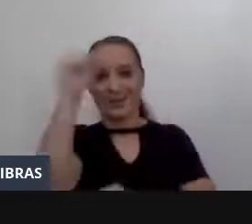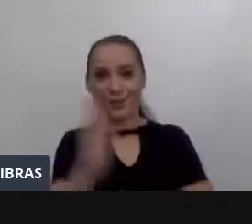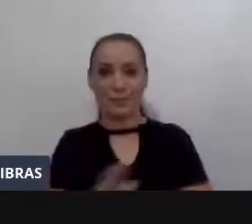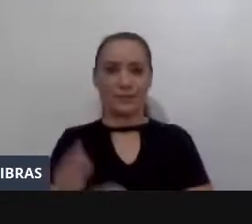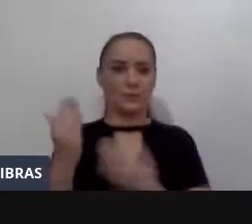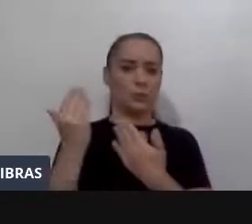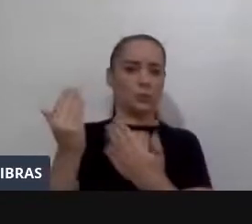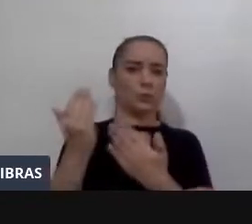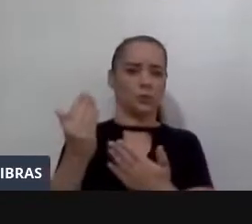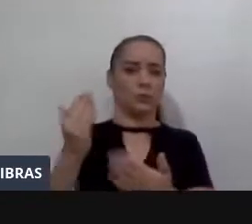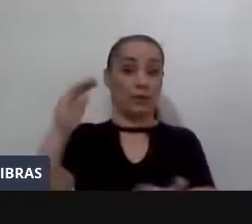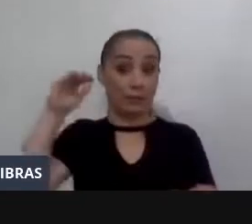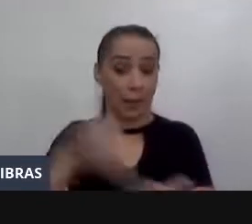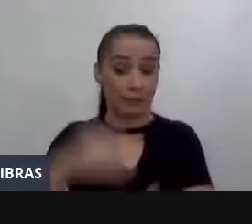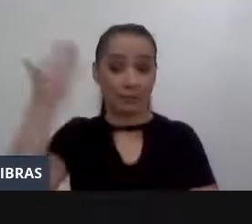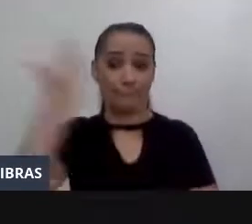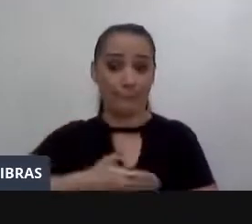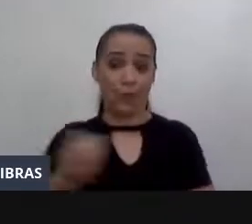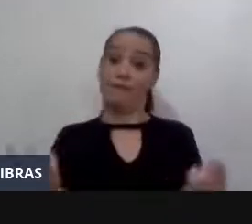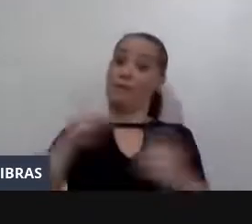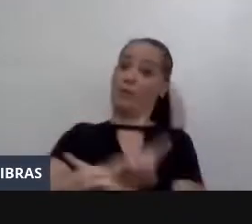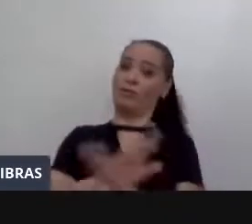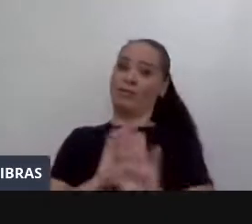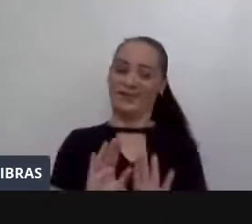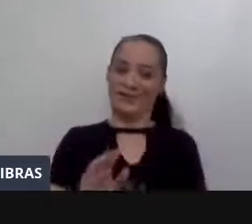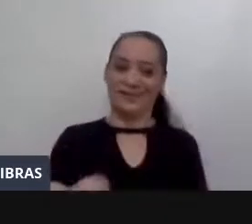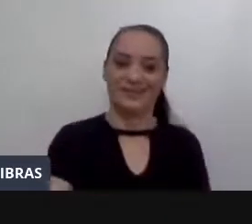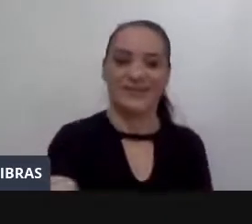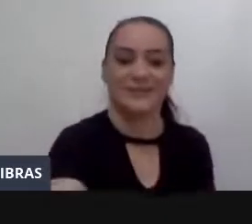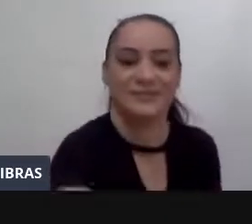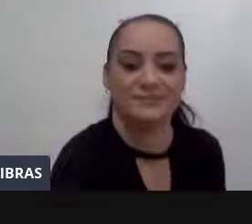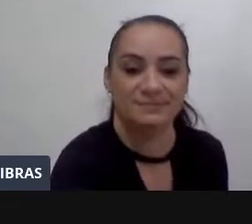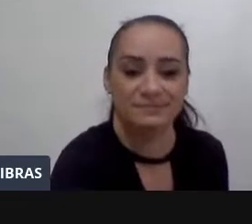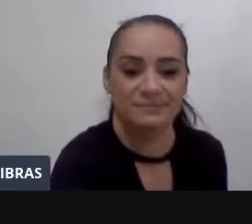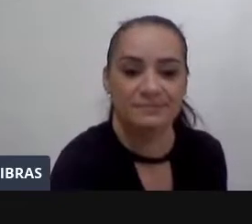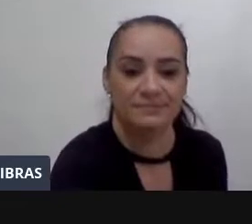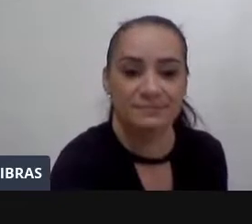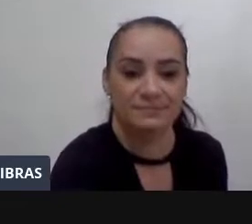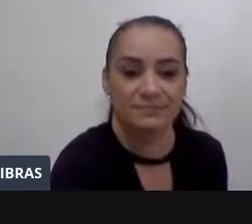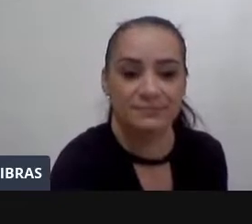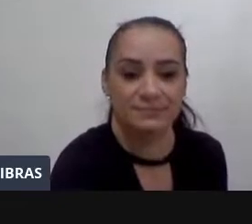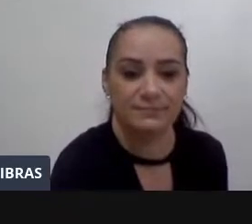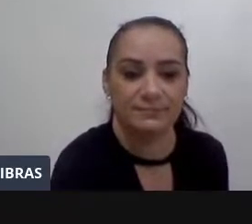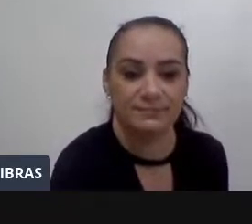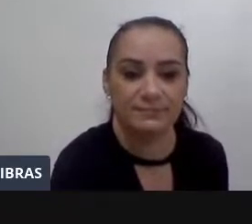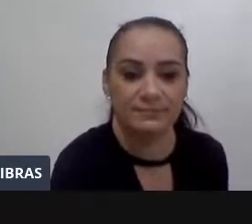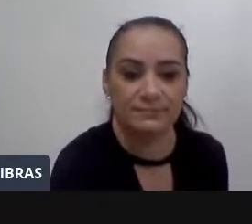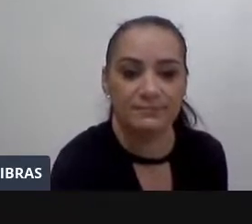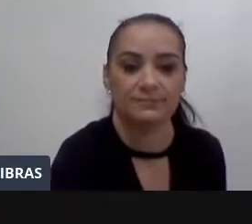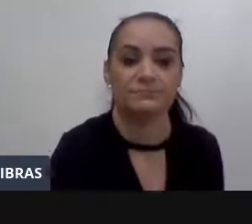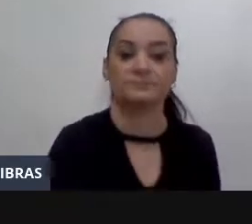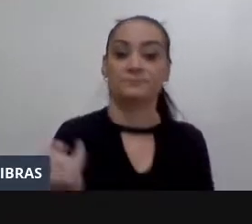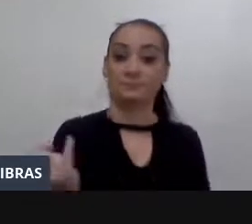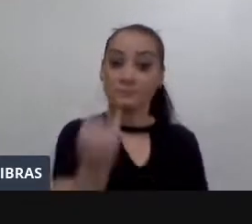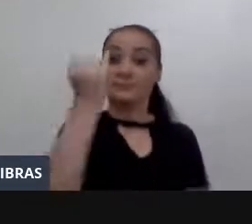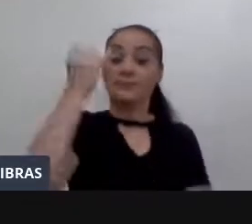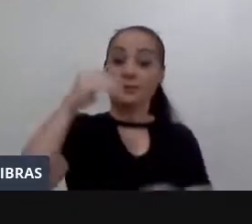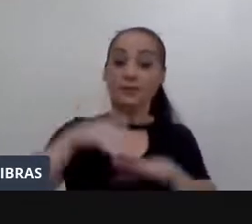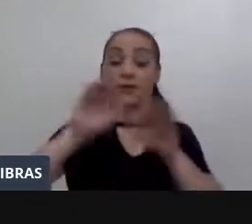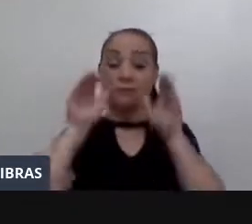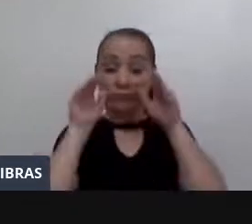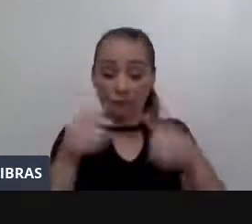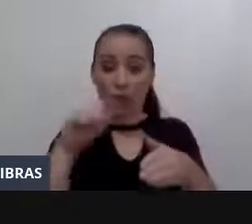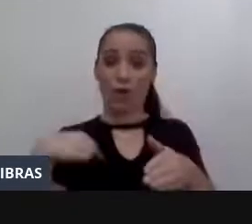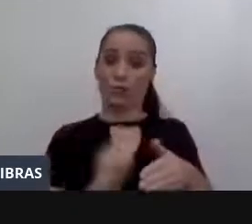se tem mais essa questão, eu acho que isso que mais importa. E volto mais uma vez, que a gente, para não perder o foco, porque até estou